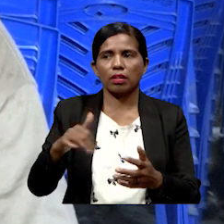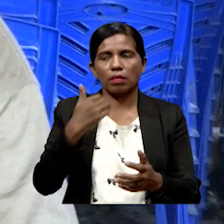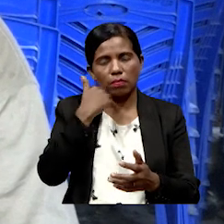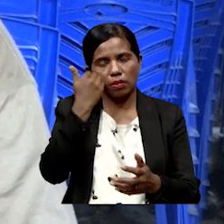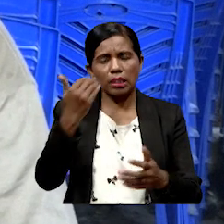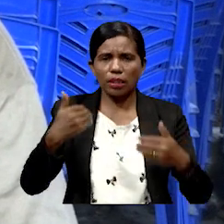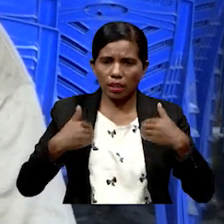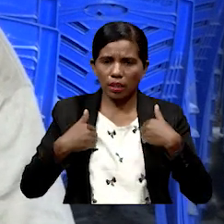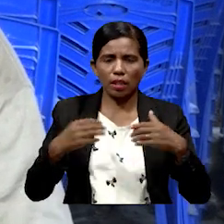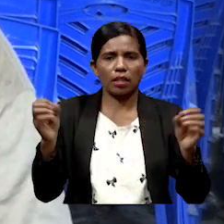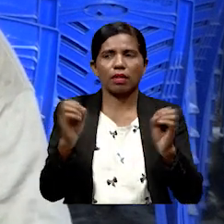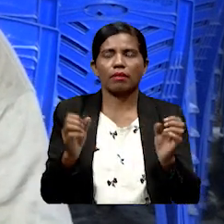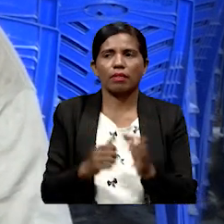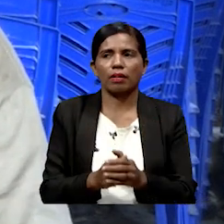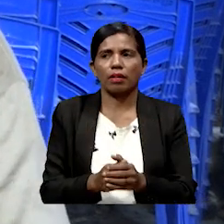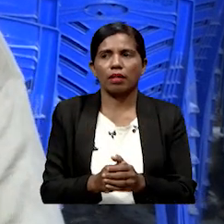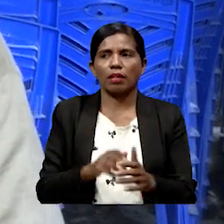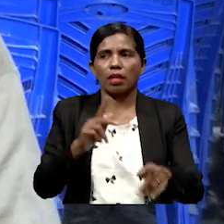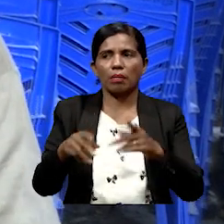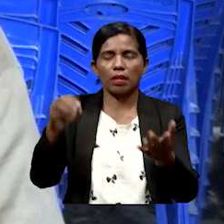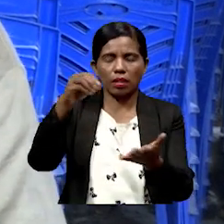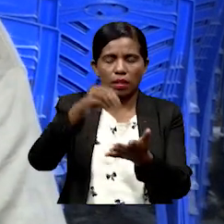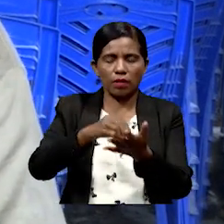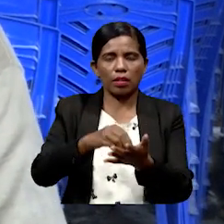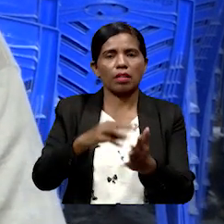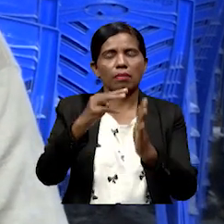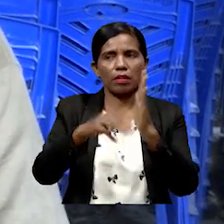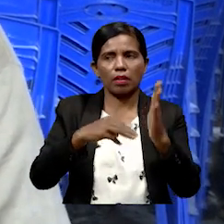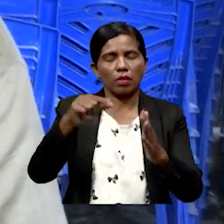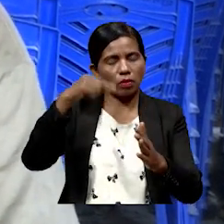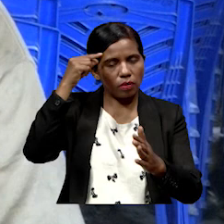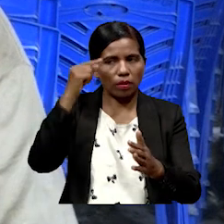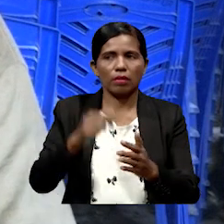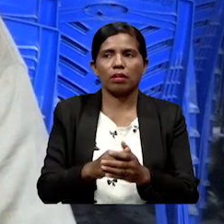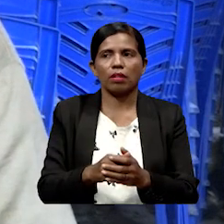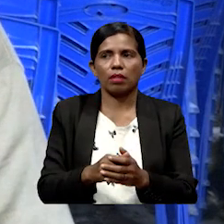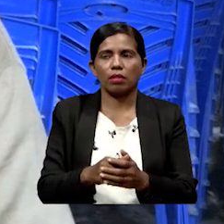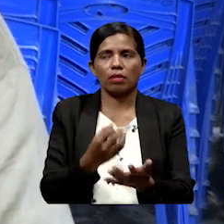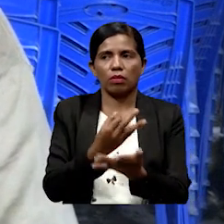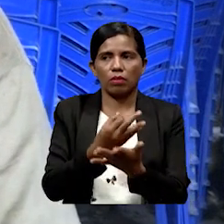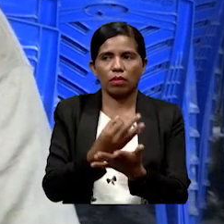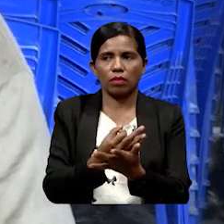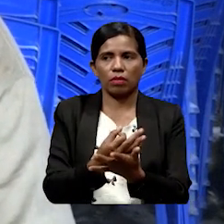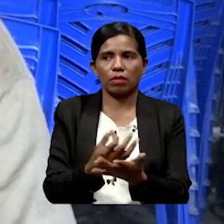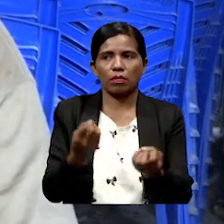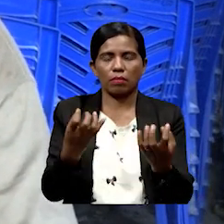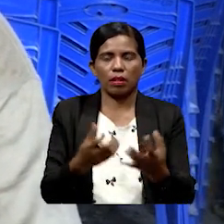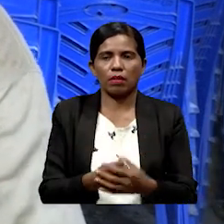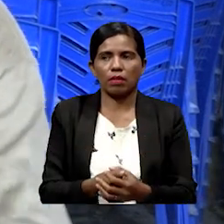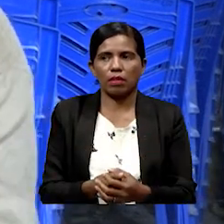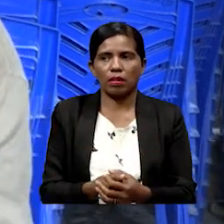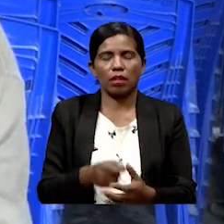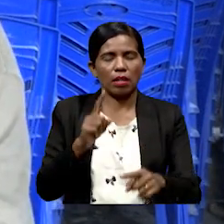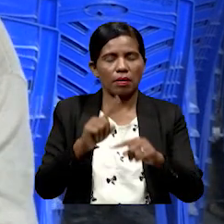gala. Ema tau bebe ki media ansane. Governo idane masa osang ida be. Montante utuang ansane de mus